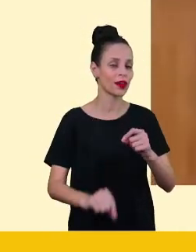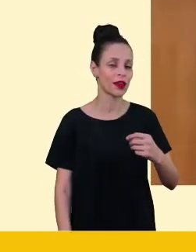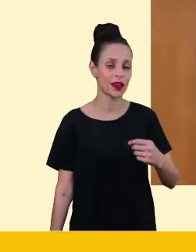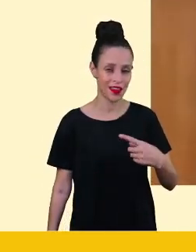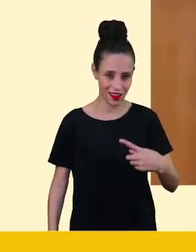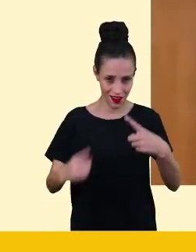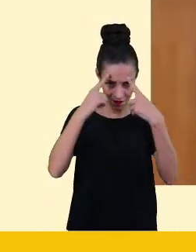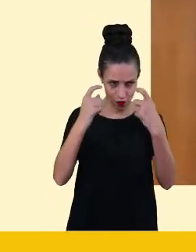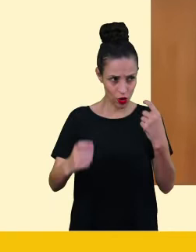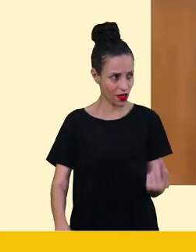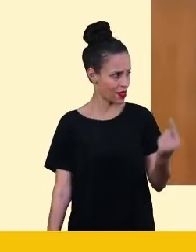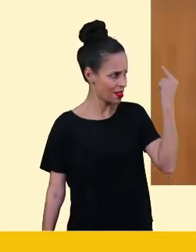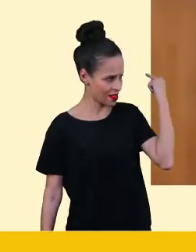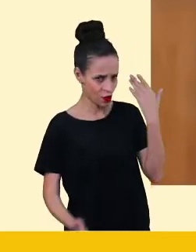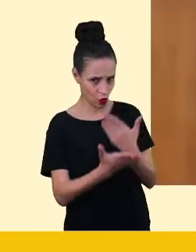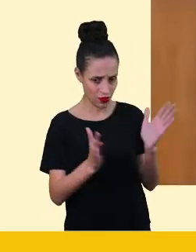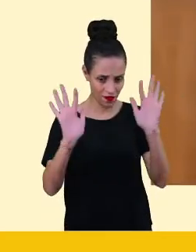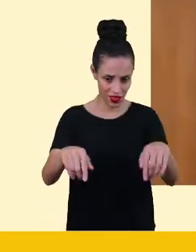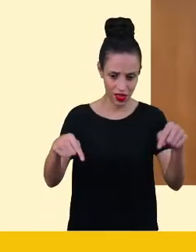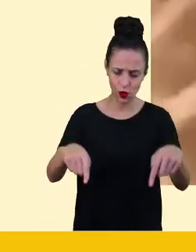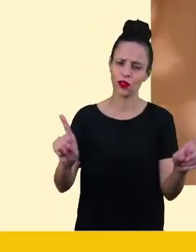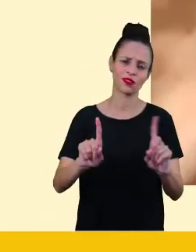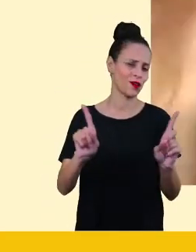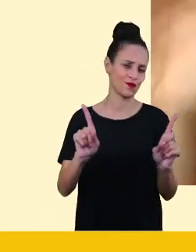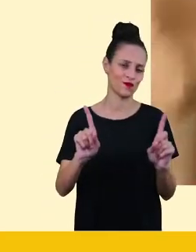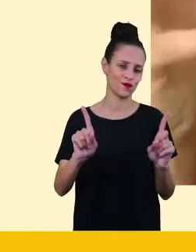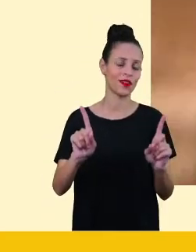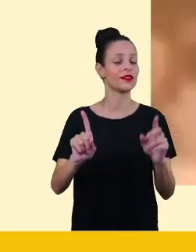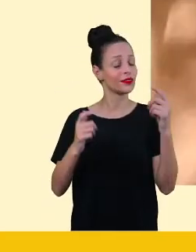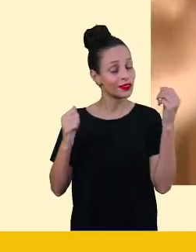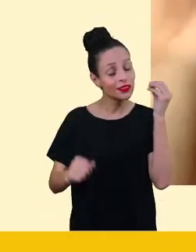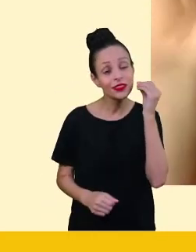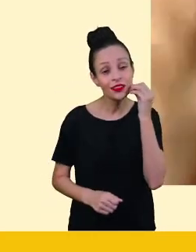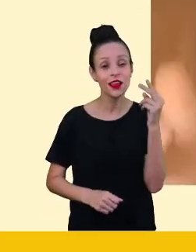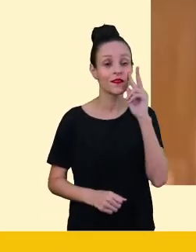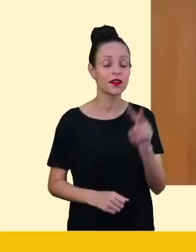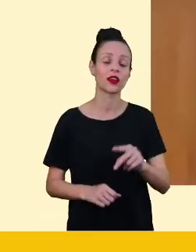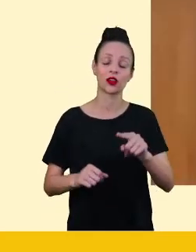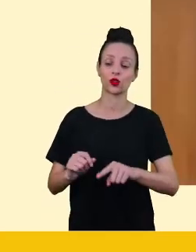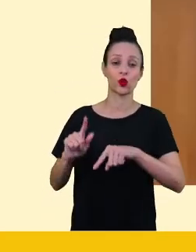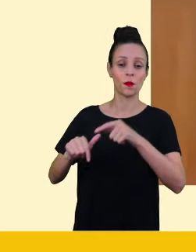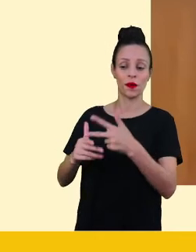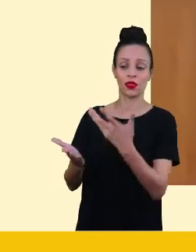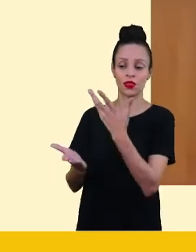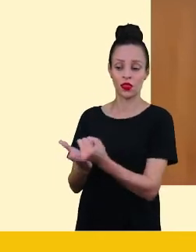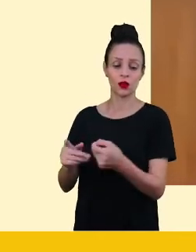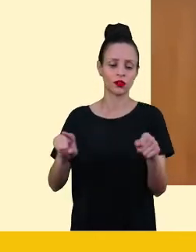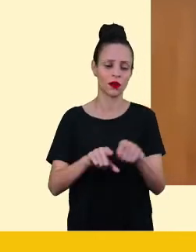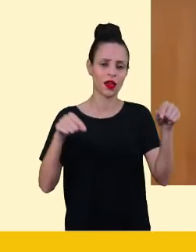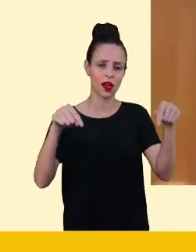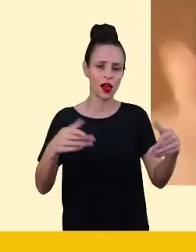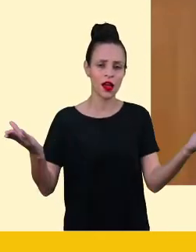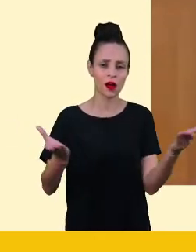começaram em 64, não acabaram agora, a luta também não, né? E de fato tentar enxergar tanto no material como no presente, né? Uma espécie